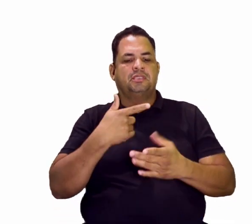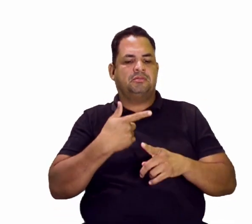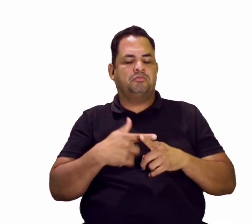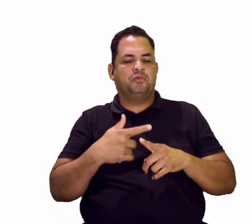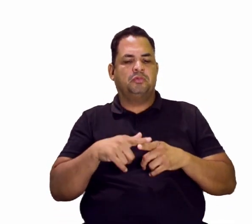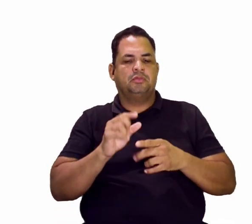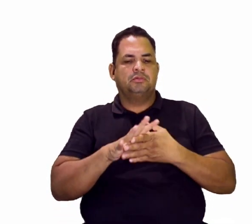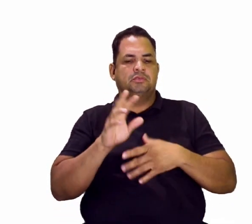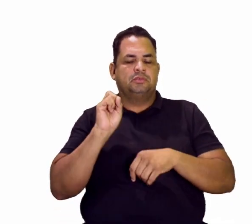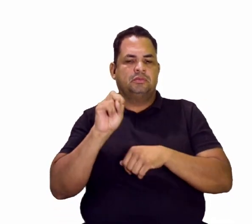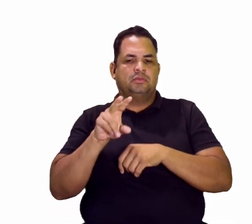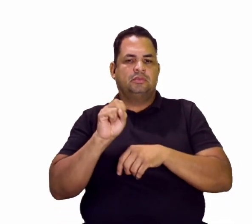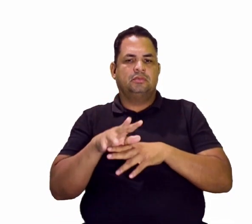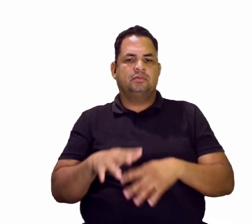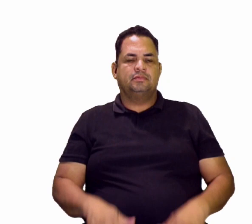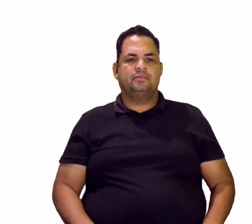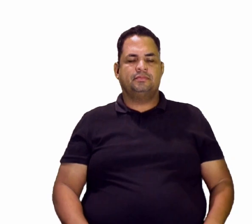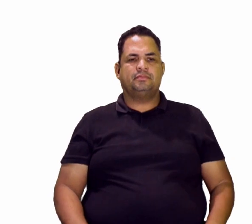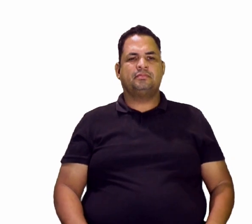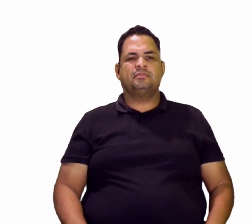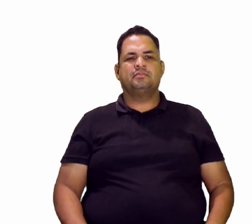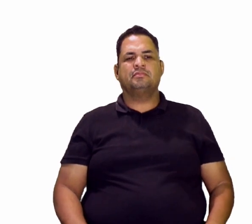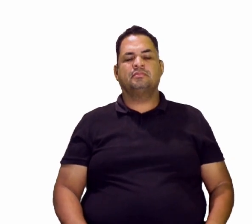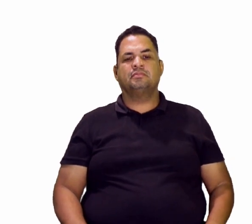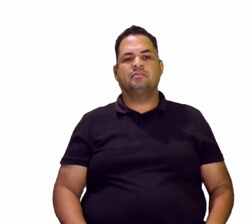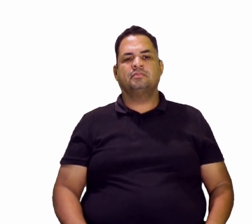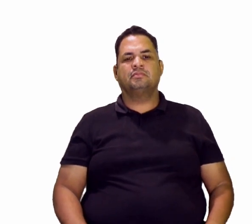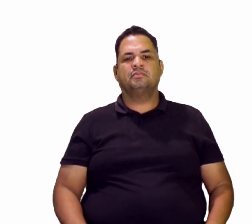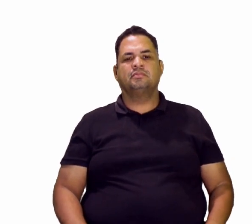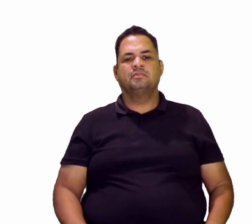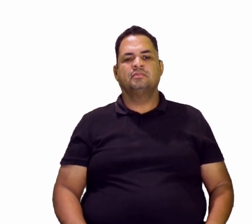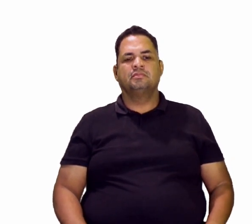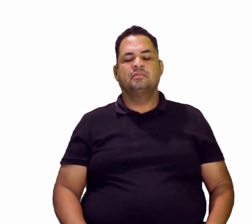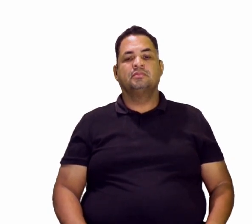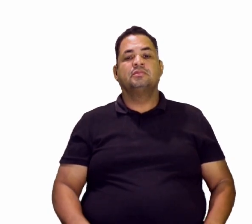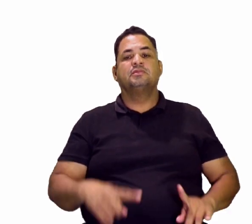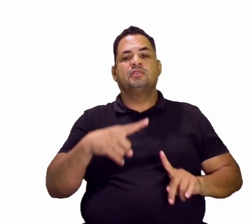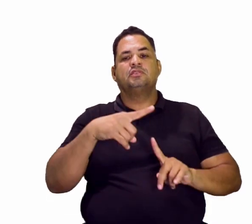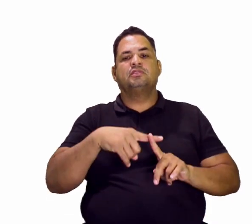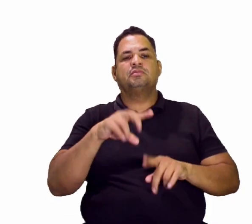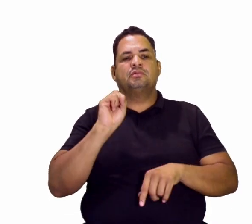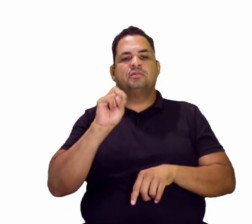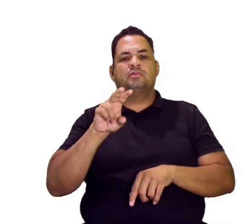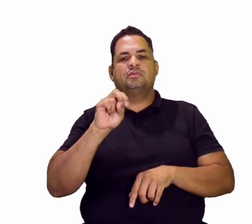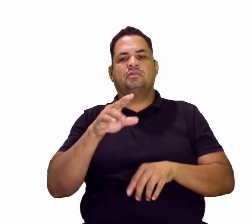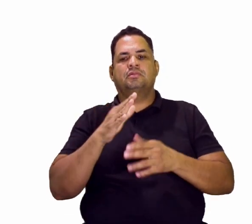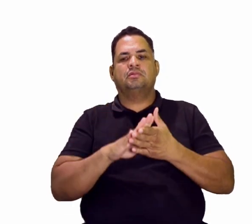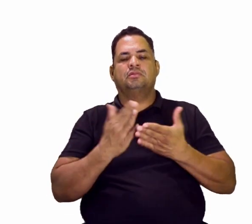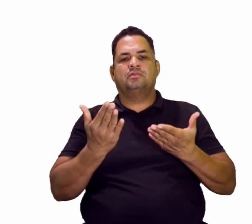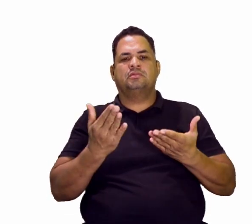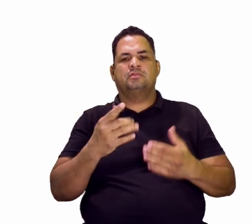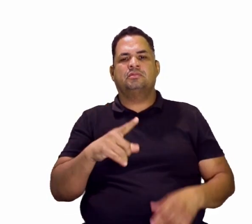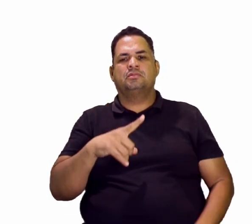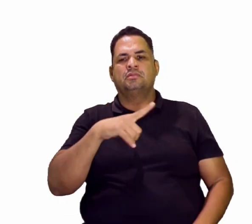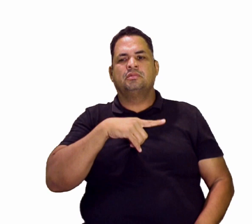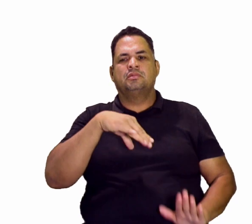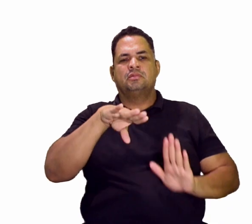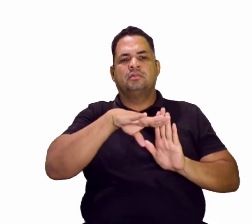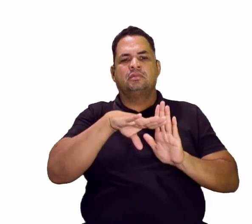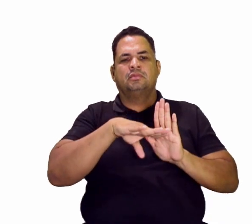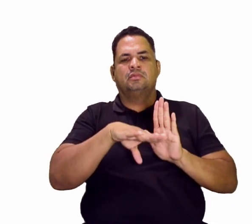por vírus, né? Olha lá. Então, a gente vai chegar aqui nos tipos de vírus. Estes agentes infecciosos têm